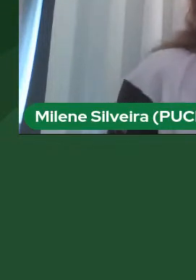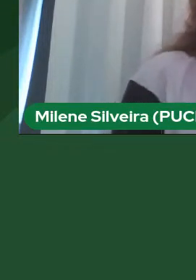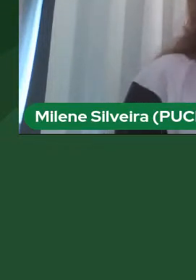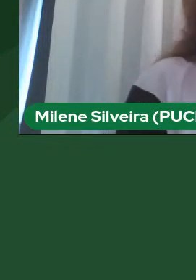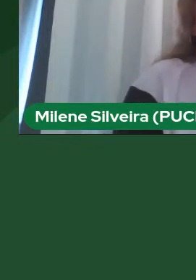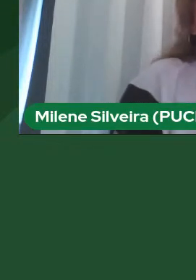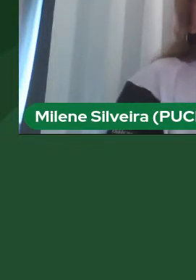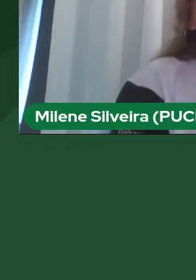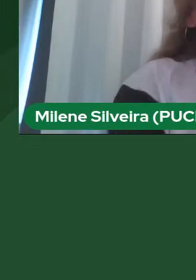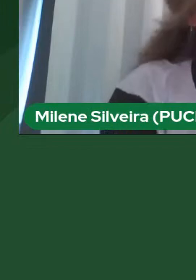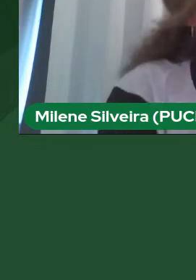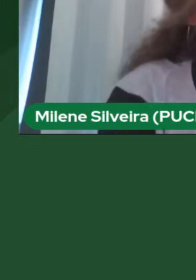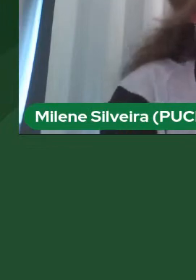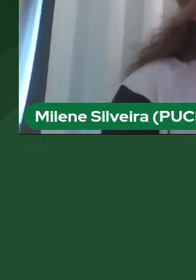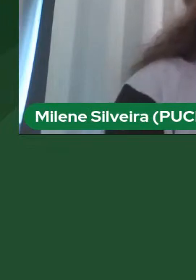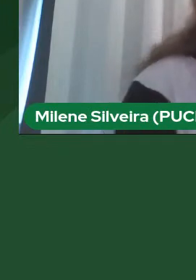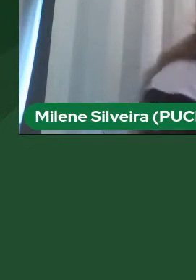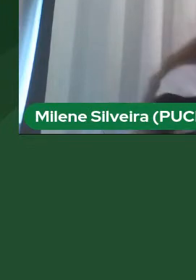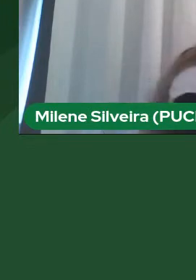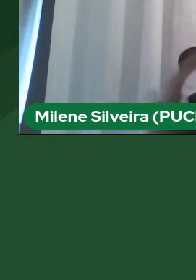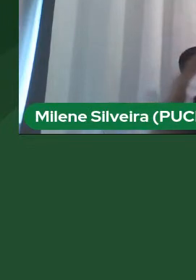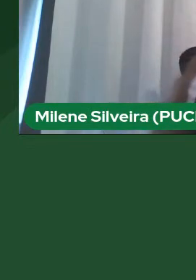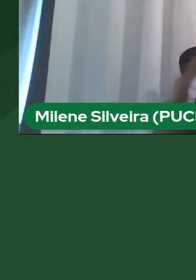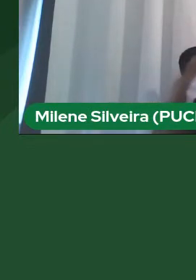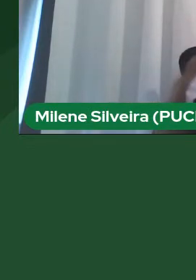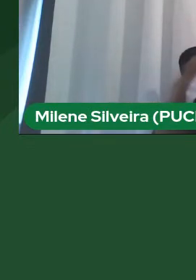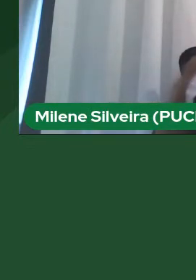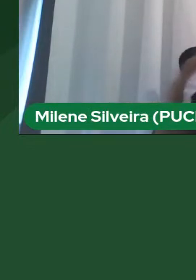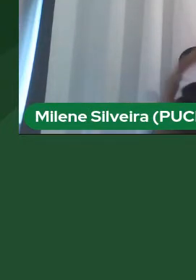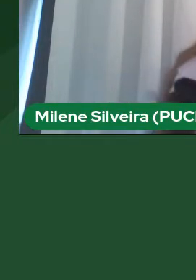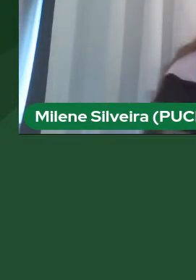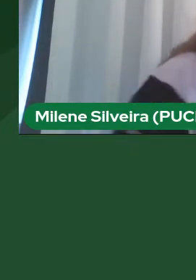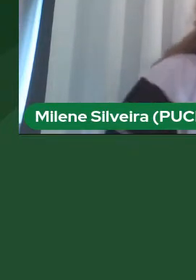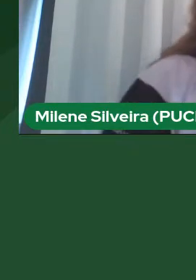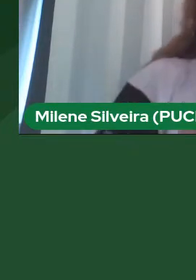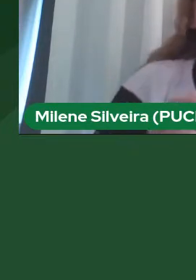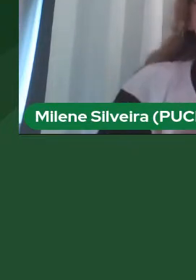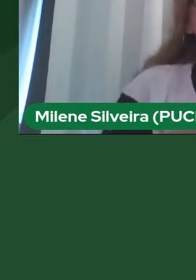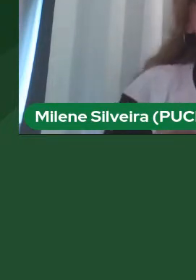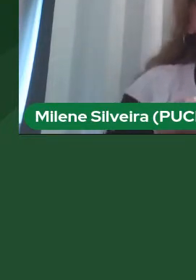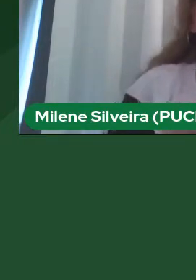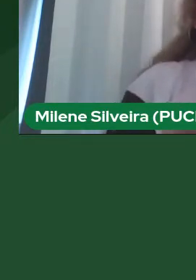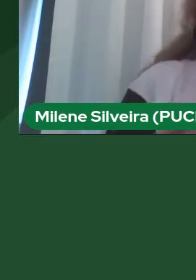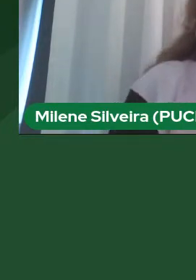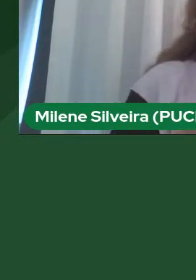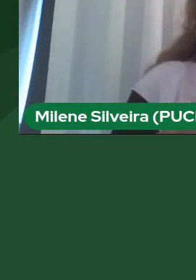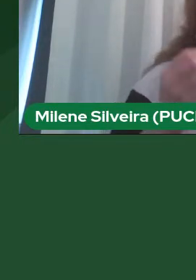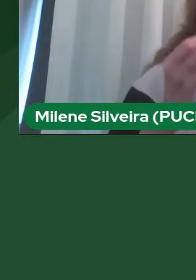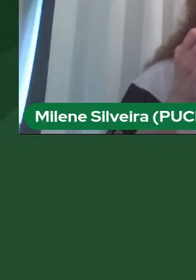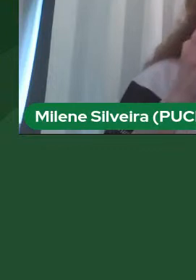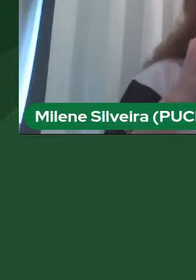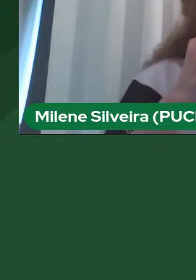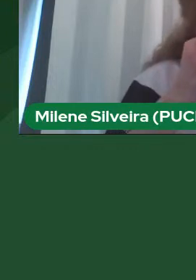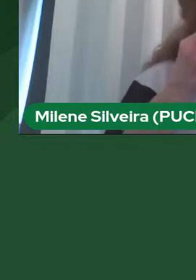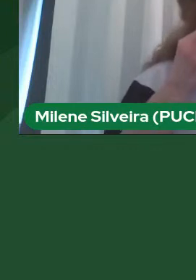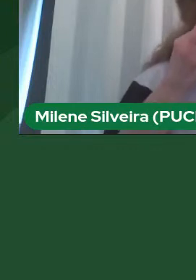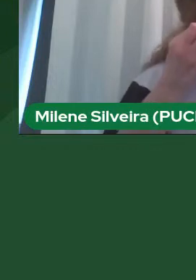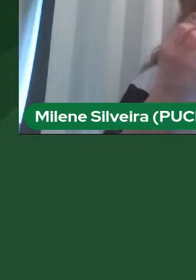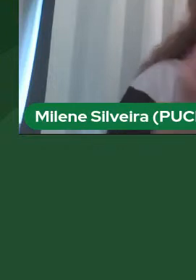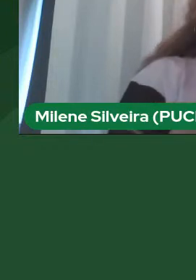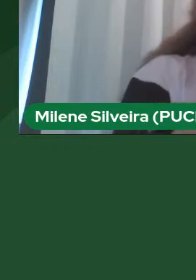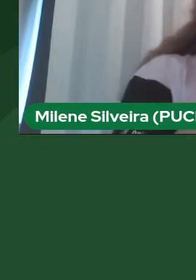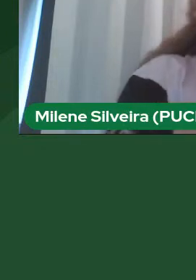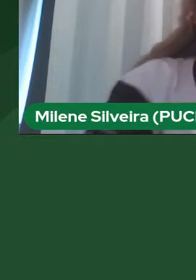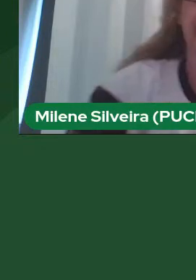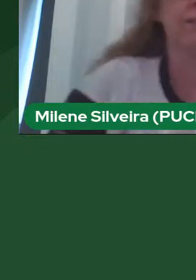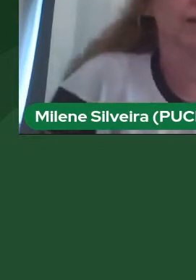e mais ainda honrada de participar dessa comunidade há tanto tempo.